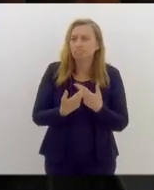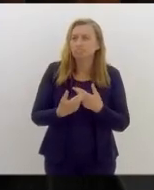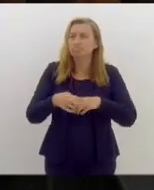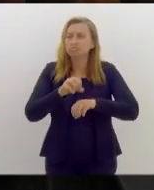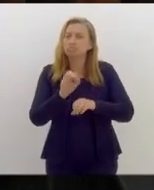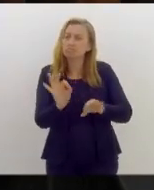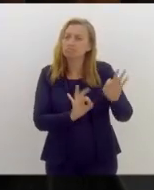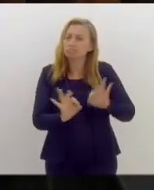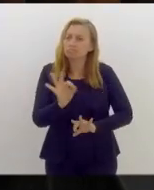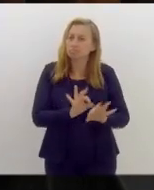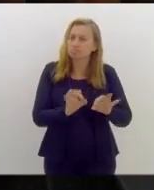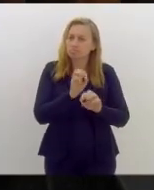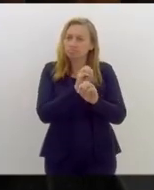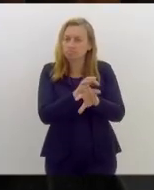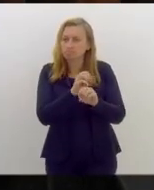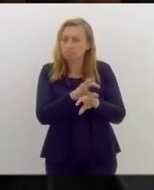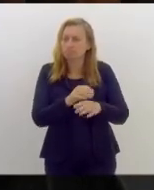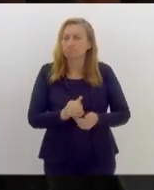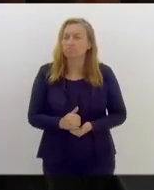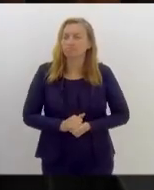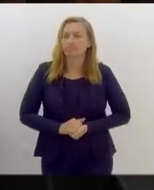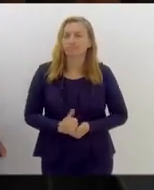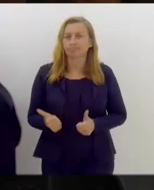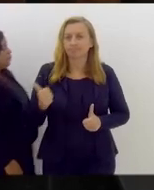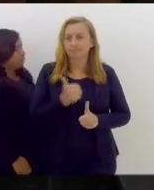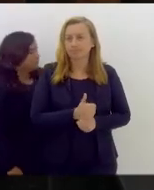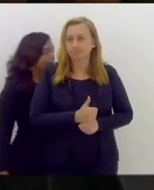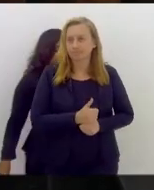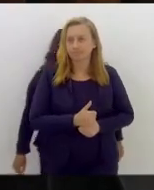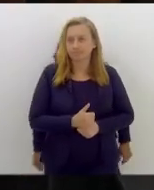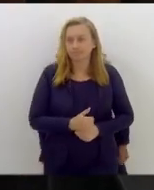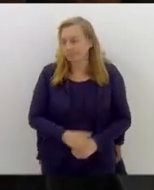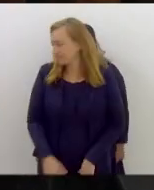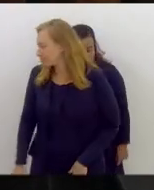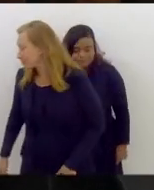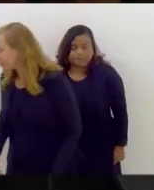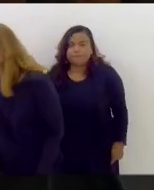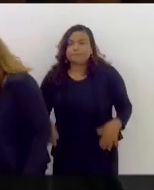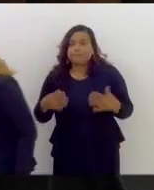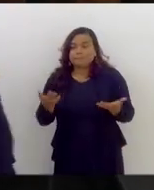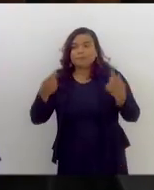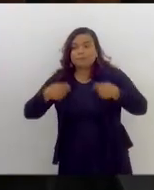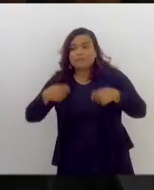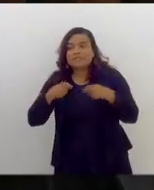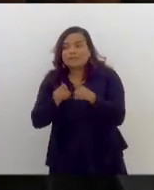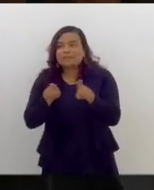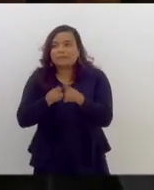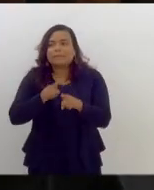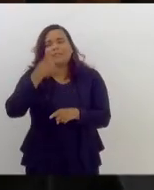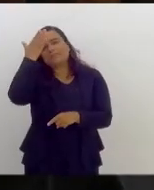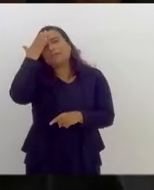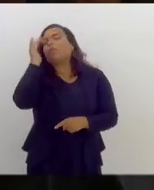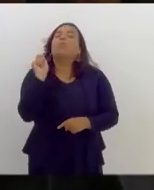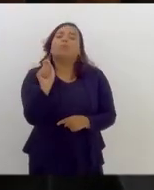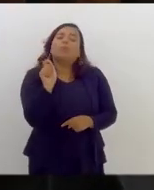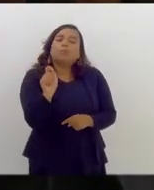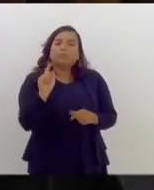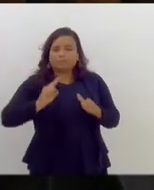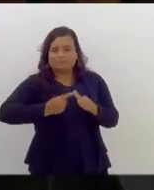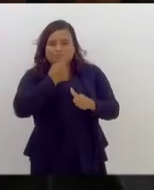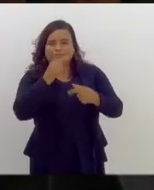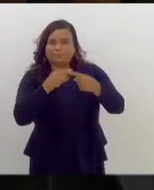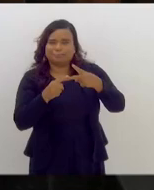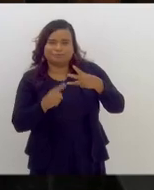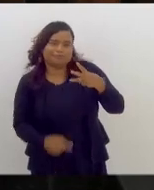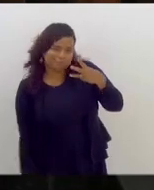Educação. Temos que tirar a diferença desse atraso. E, sobretudo, é preciso, Luiz Paulo, levar em conta, primeiro,